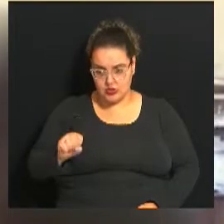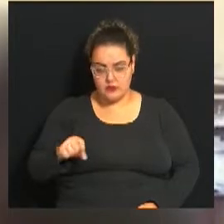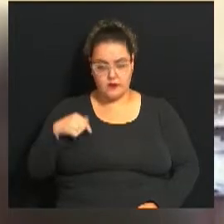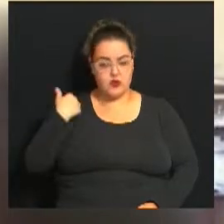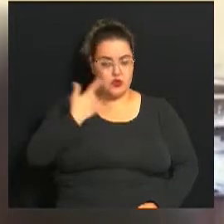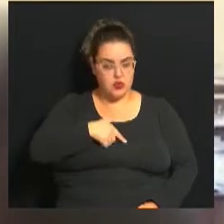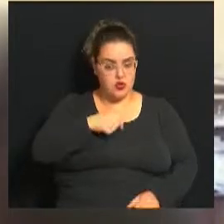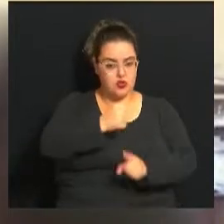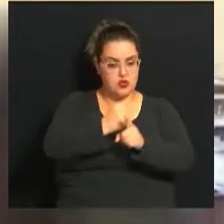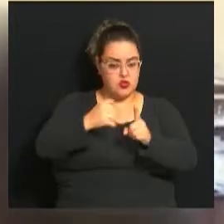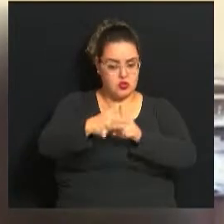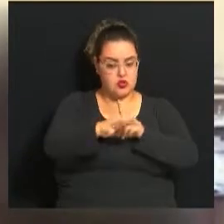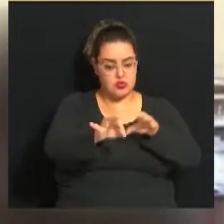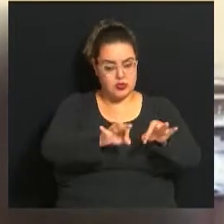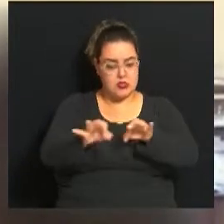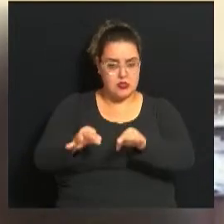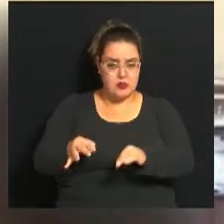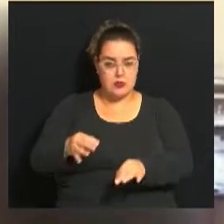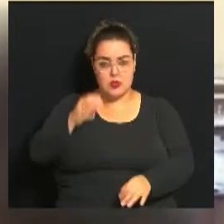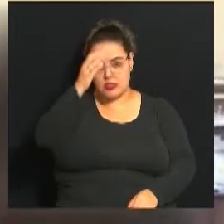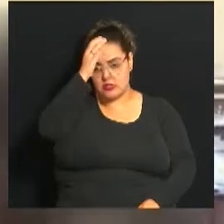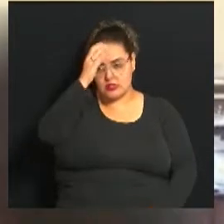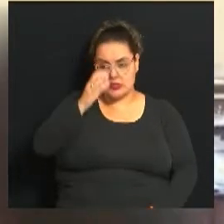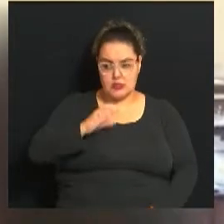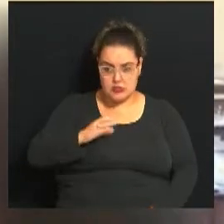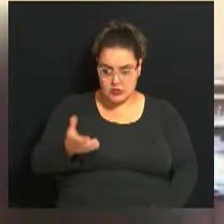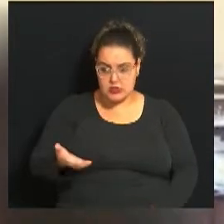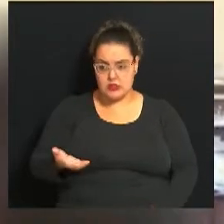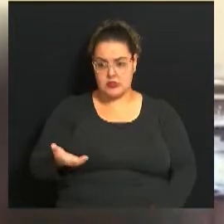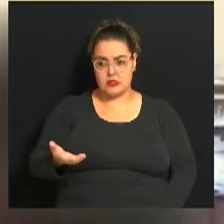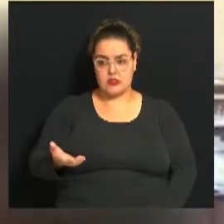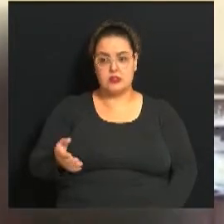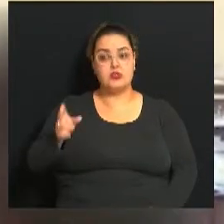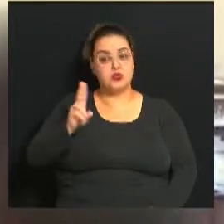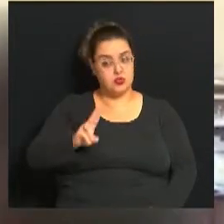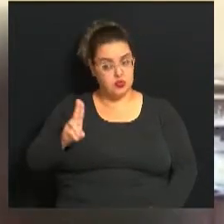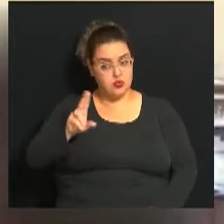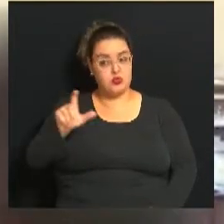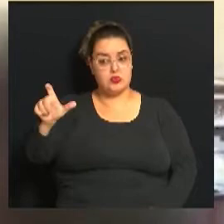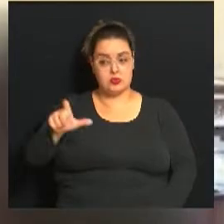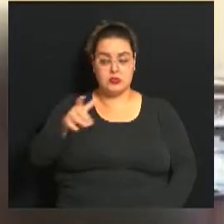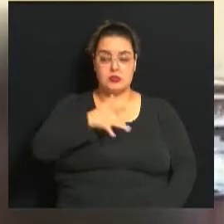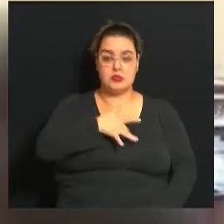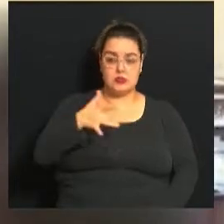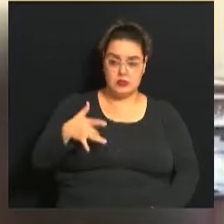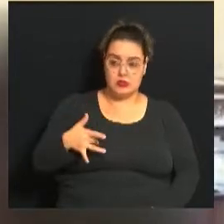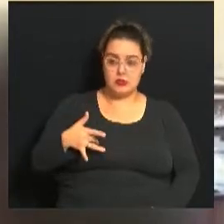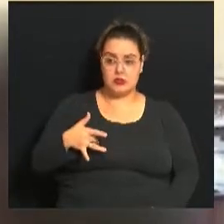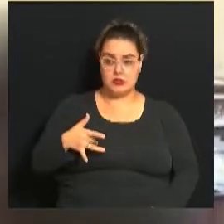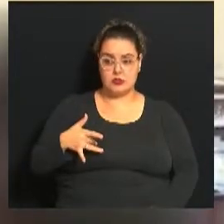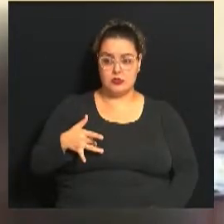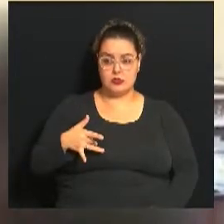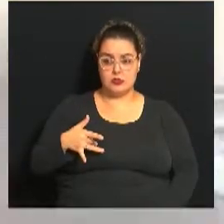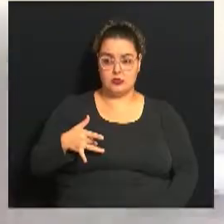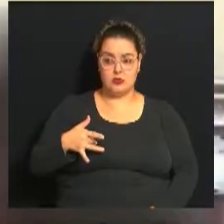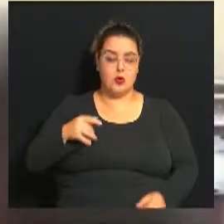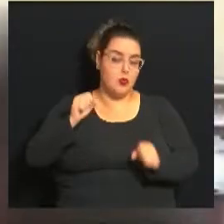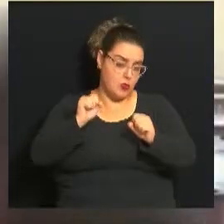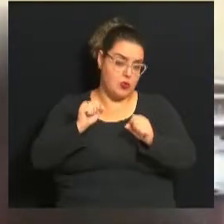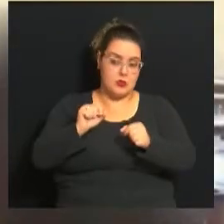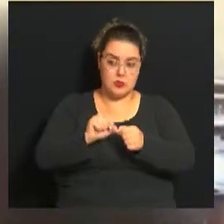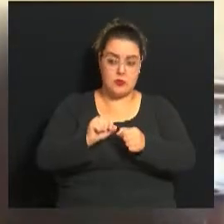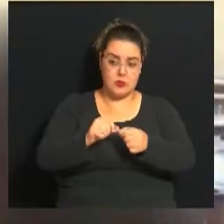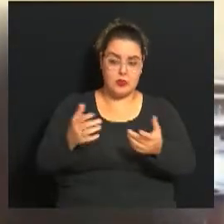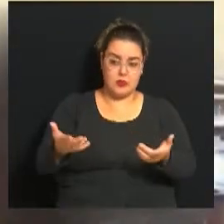organizada, munícipes, cidadãos e usuários de planos de saúde, podemos fazer, né? Após